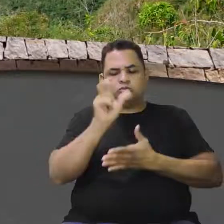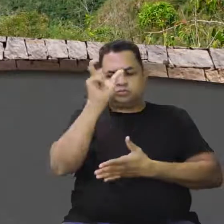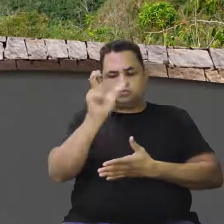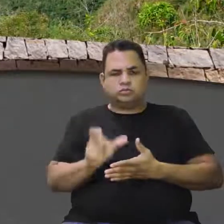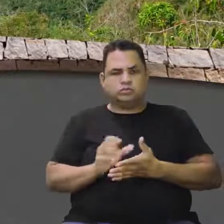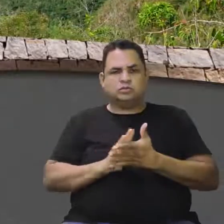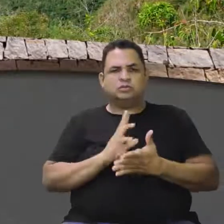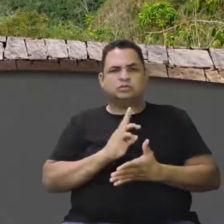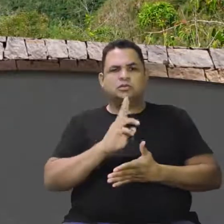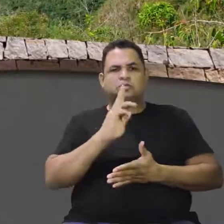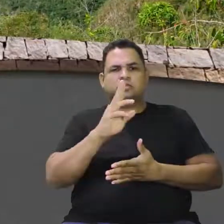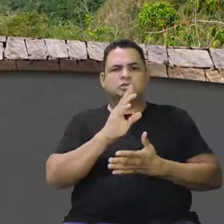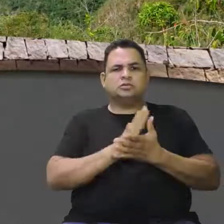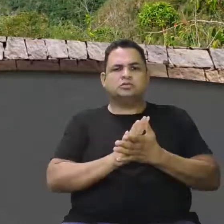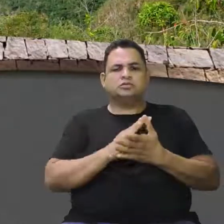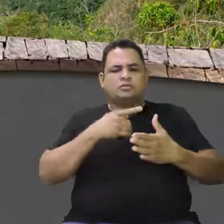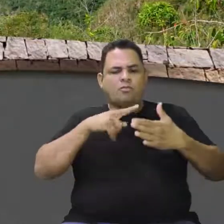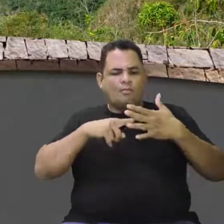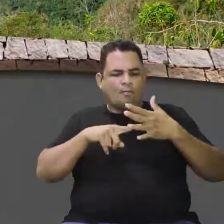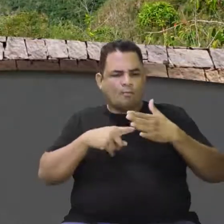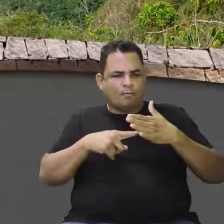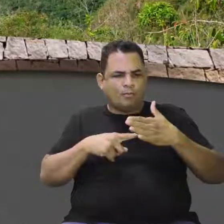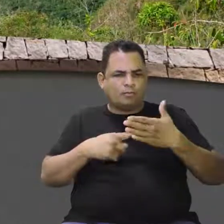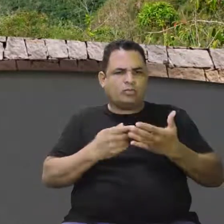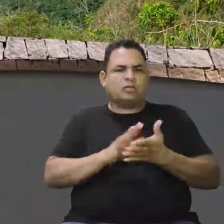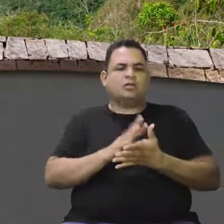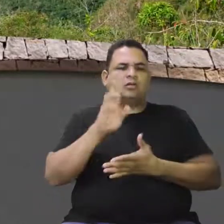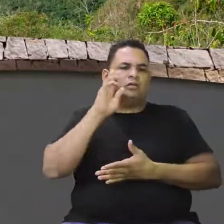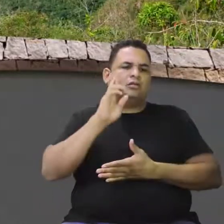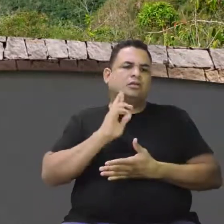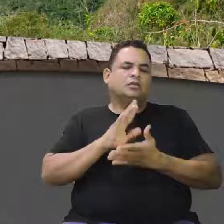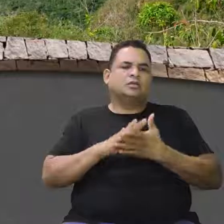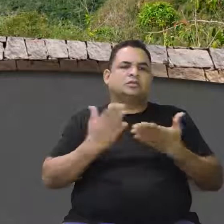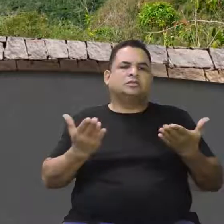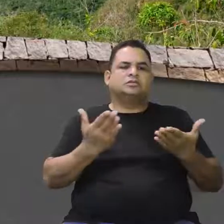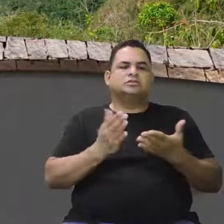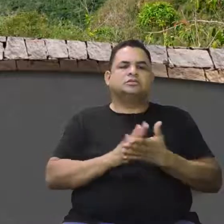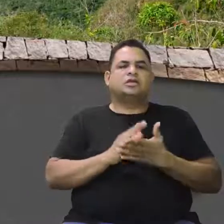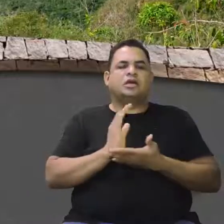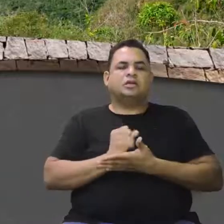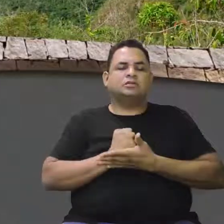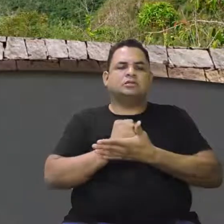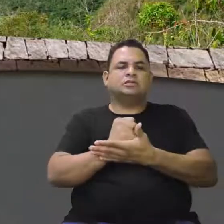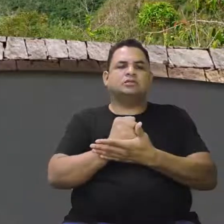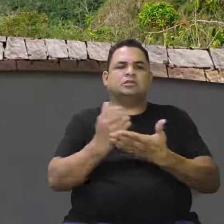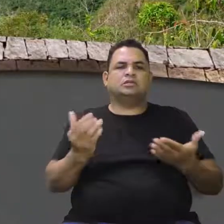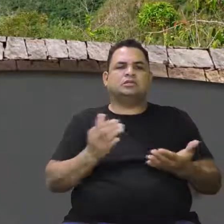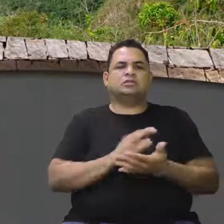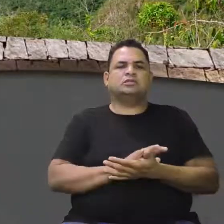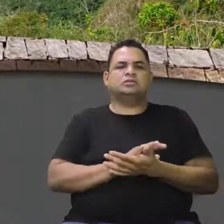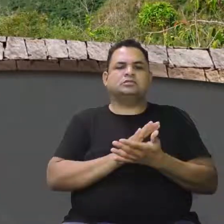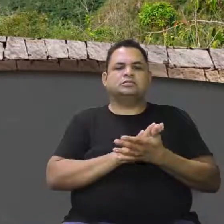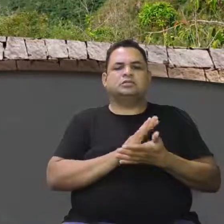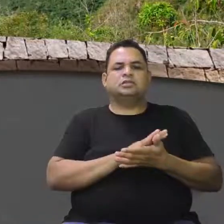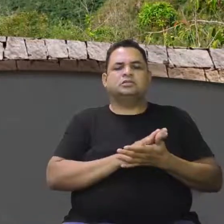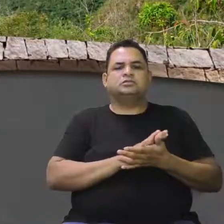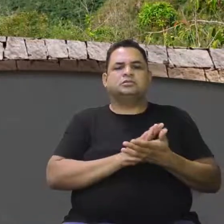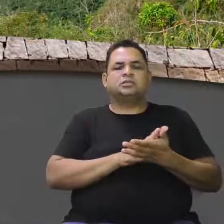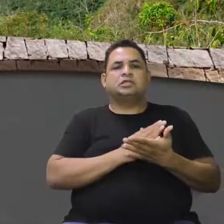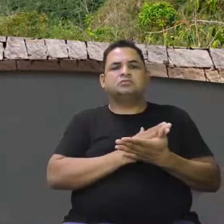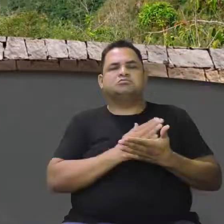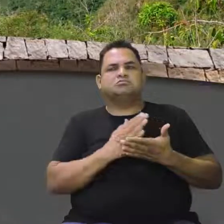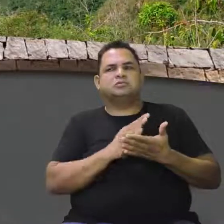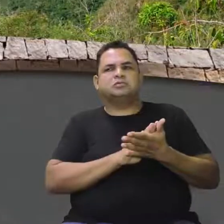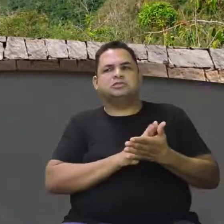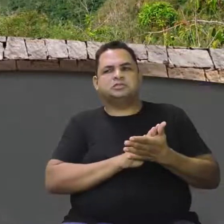esse processo de mecanização de Rondônia também contribuiu para o êxodo. As pessoas